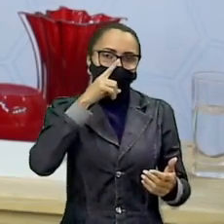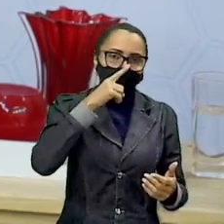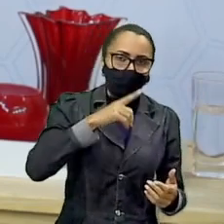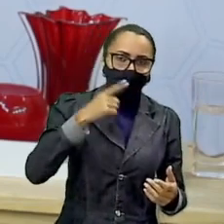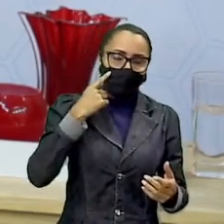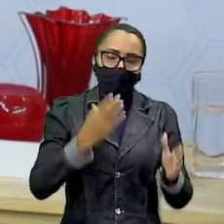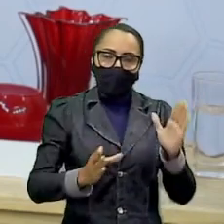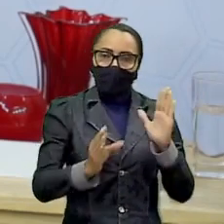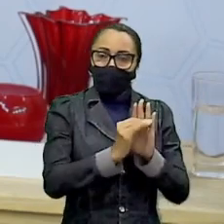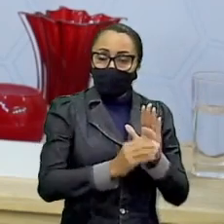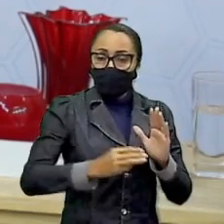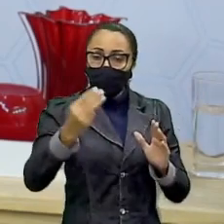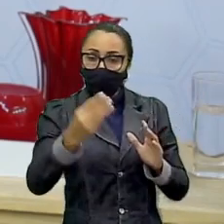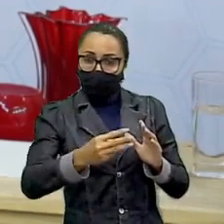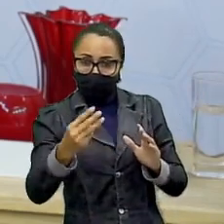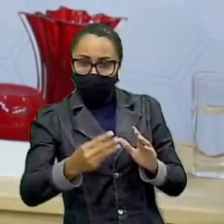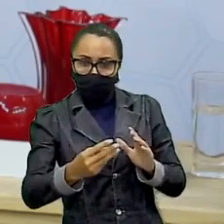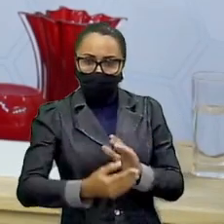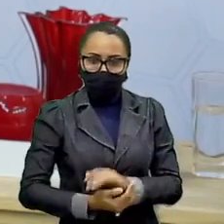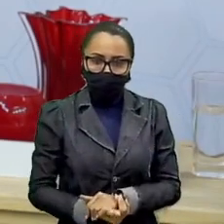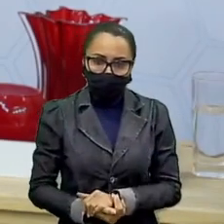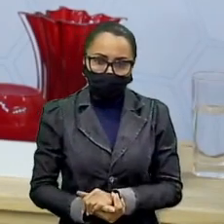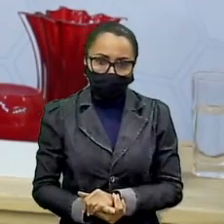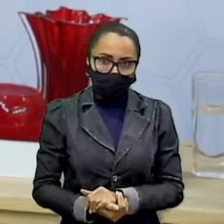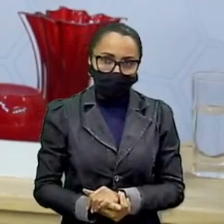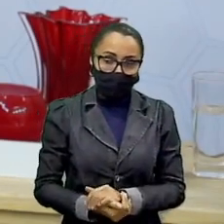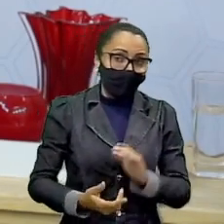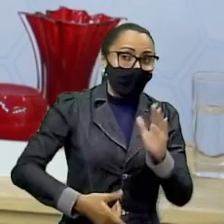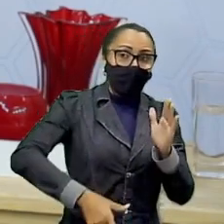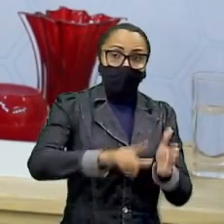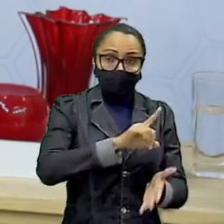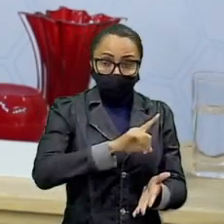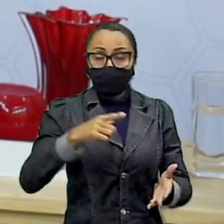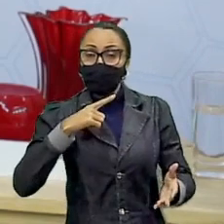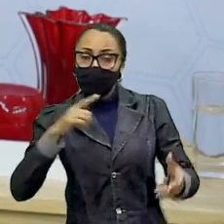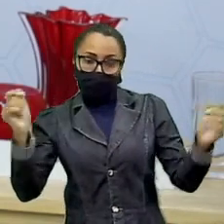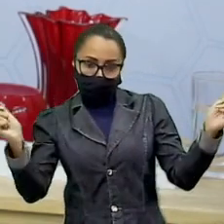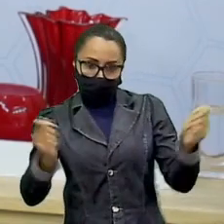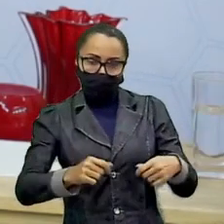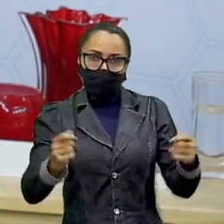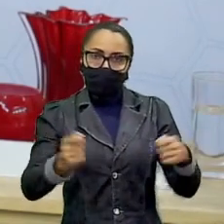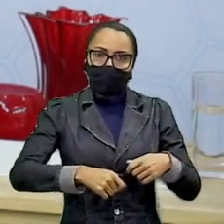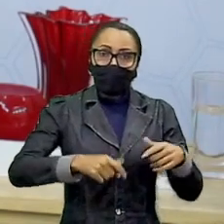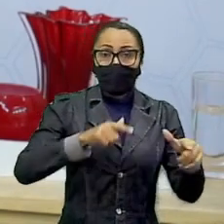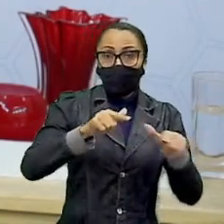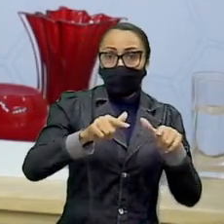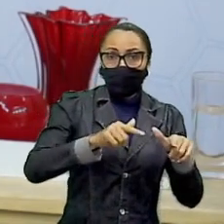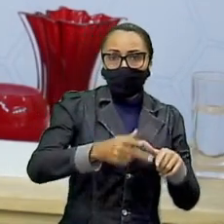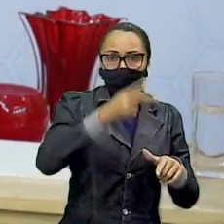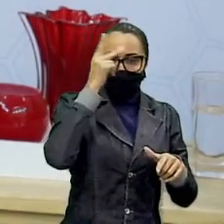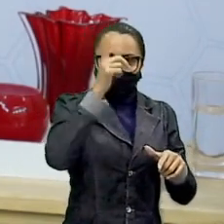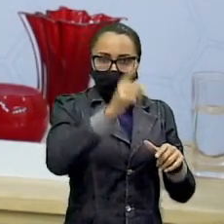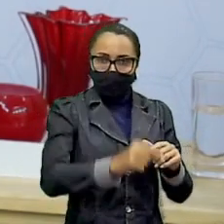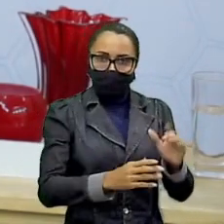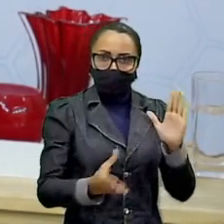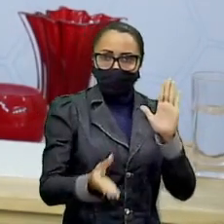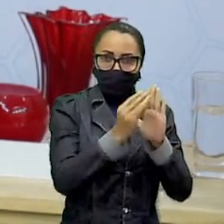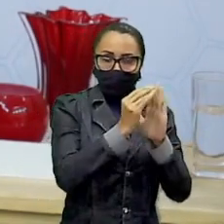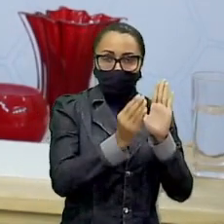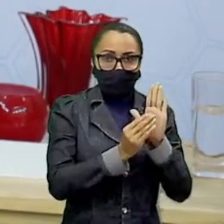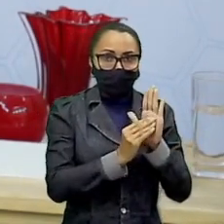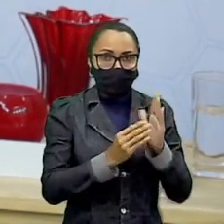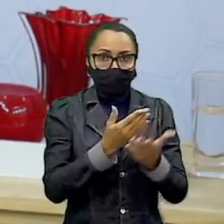anexo 3 de calor. Antes, né, existia a possibilidade do trabalhador receber o adicional de